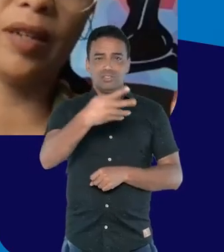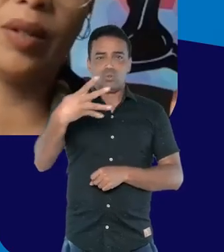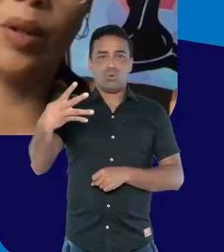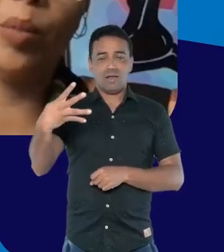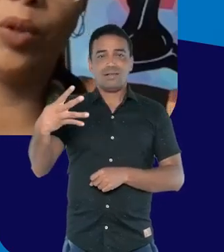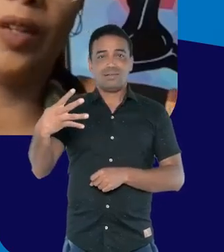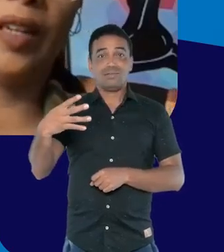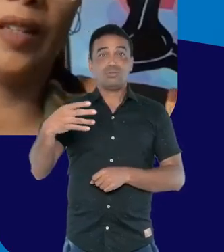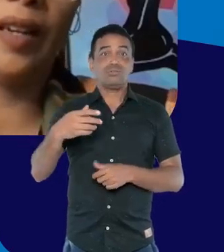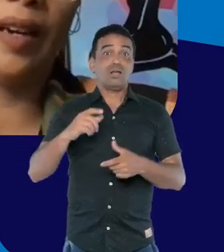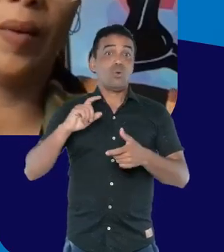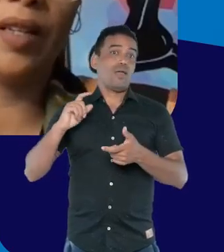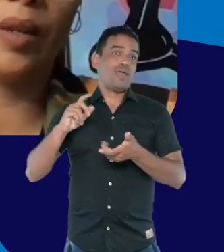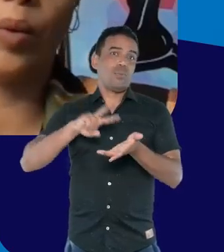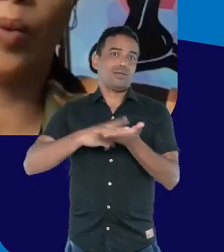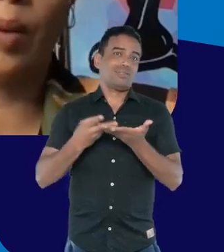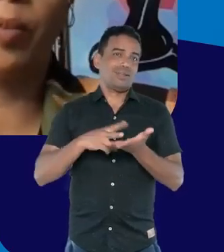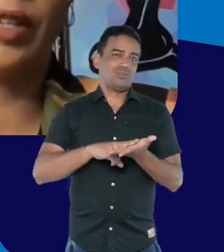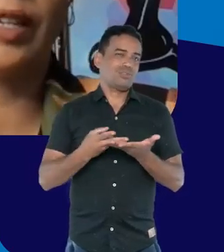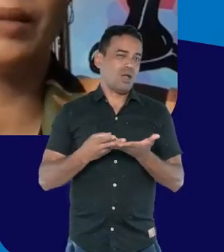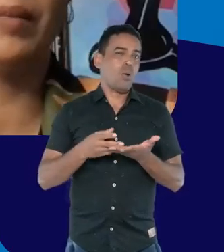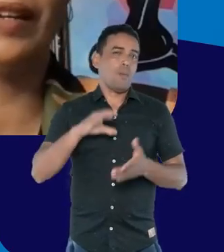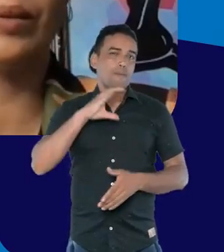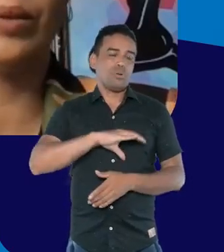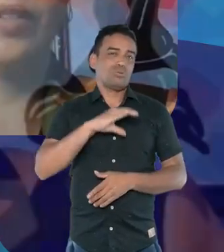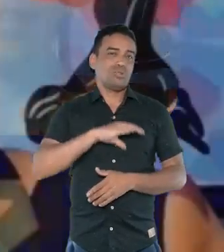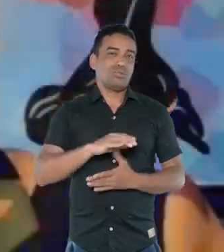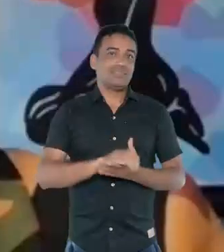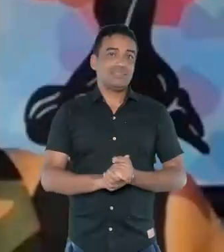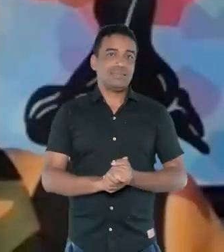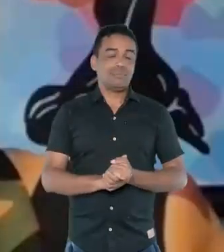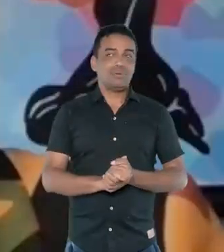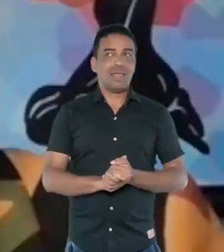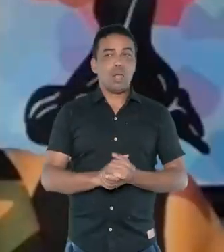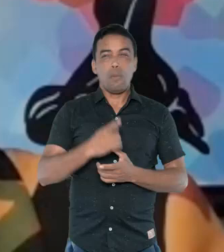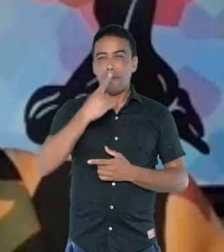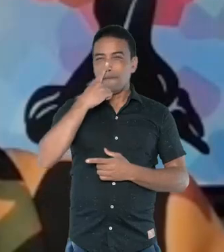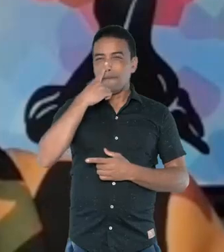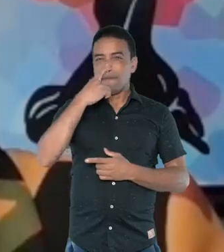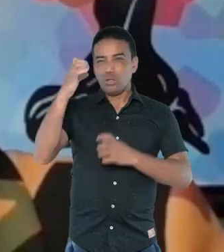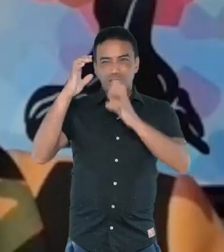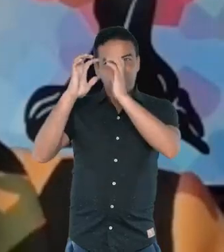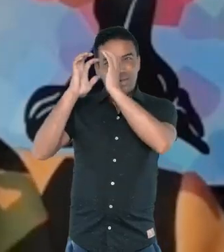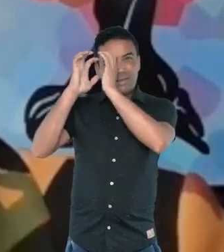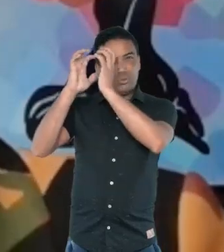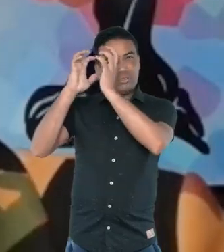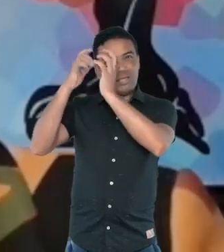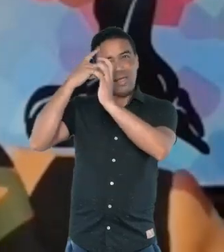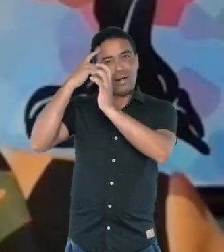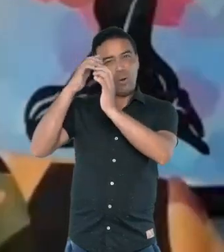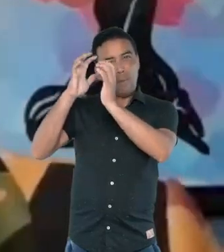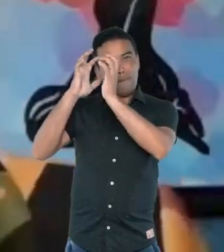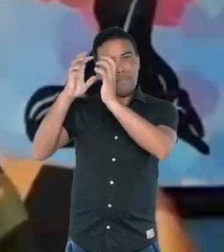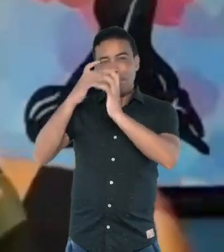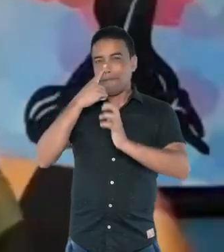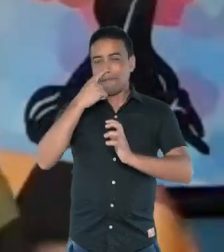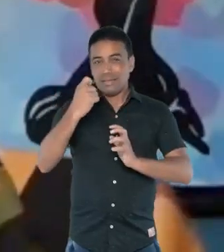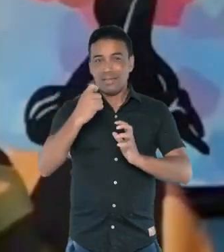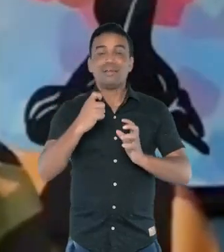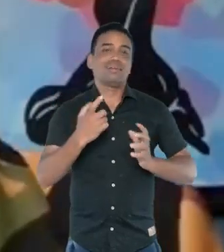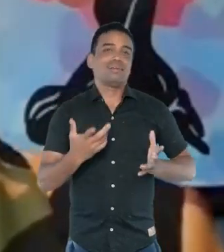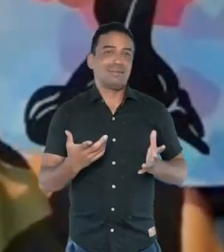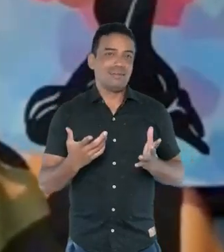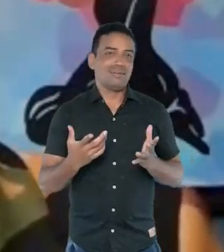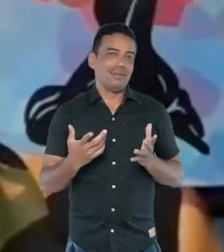seria numa tradução em português, que é quase que um apodrecimento do cérebro, né? Aquele brain rot, esse